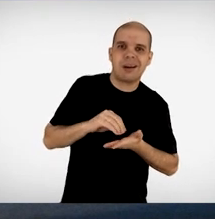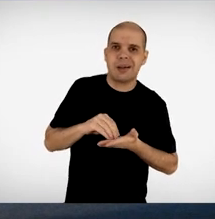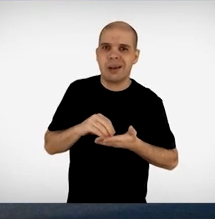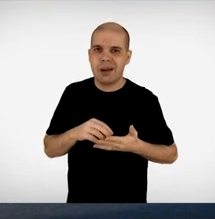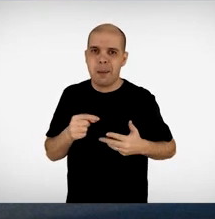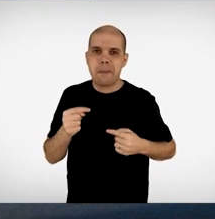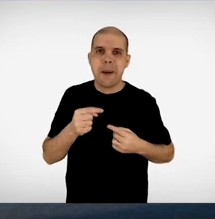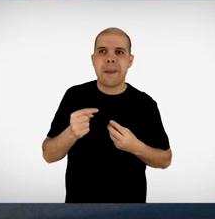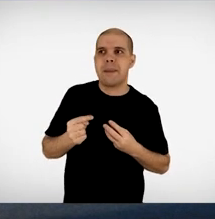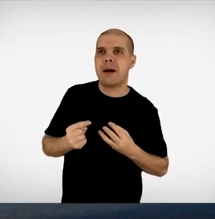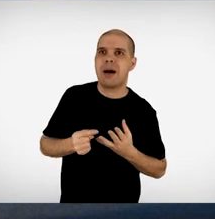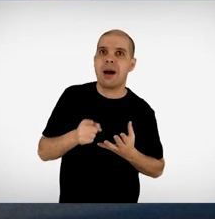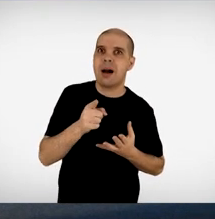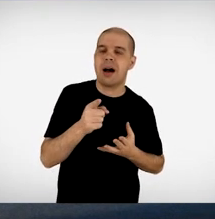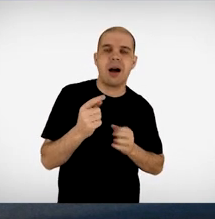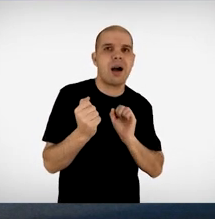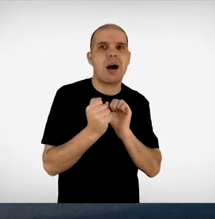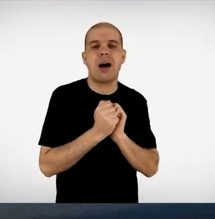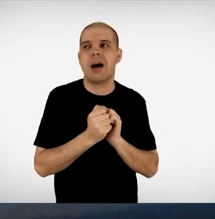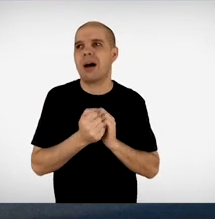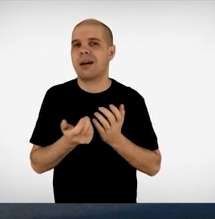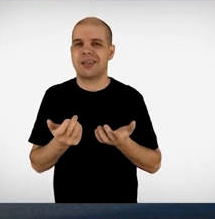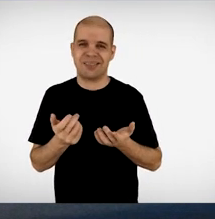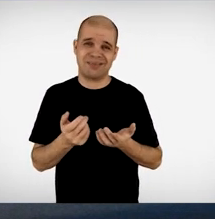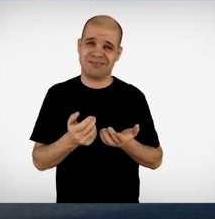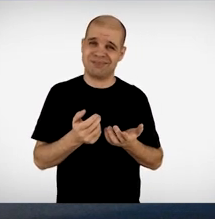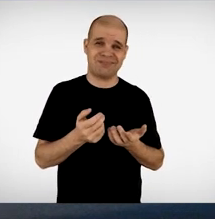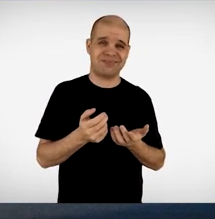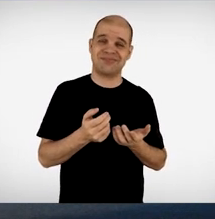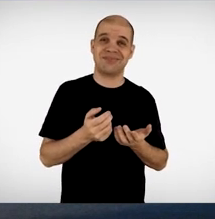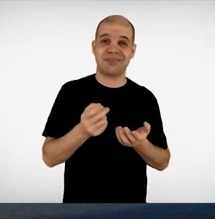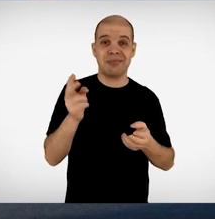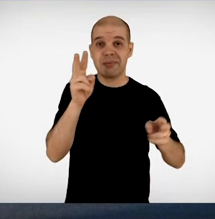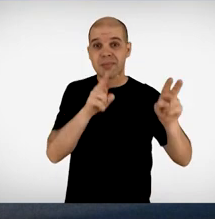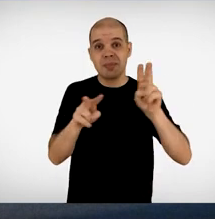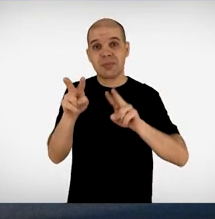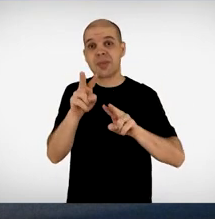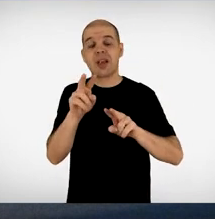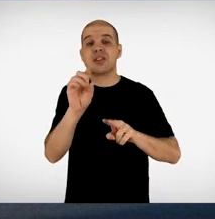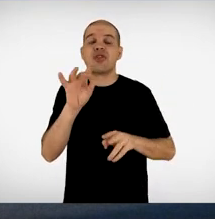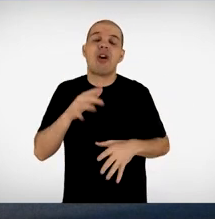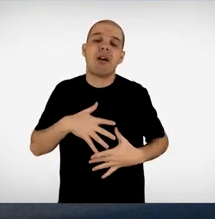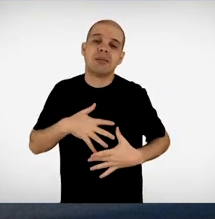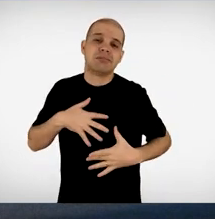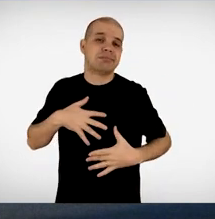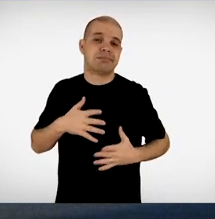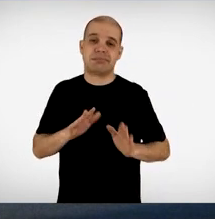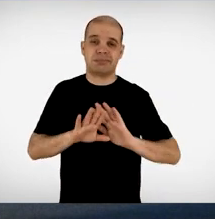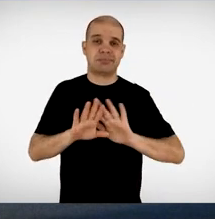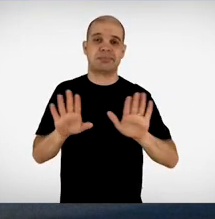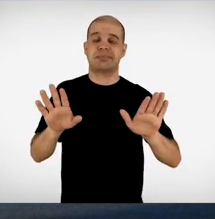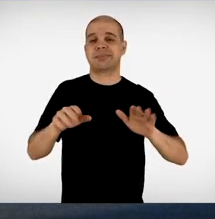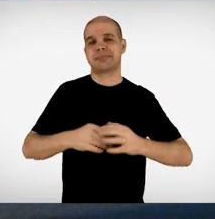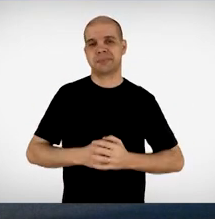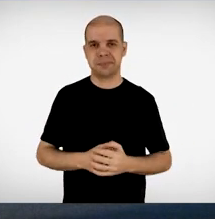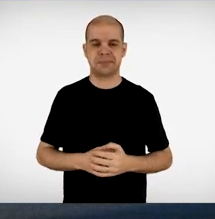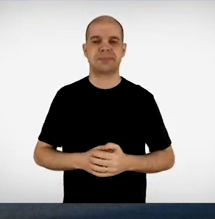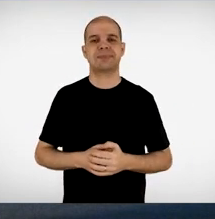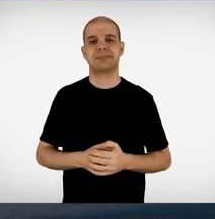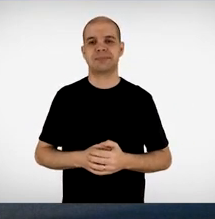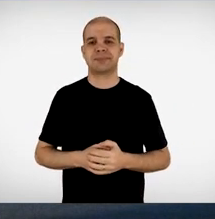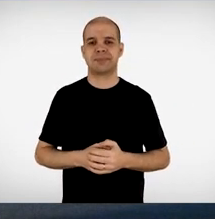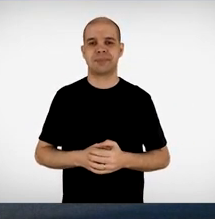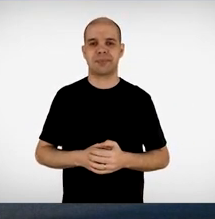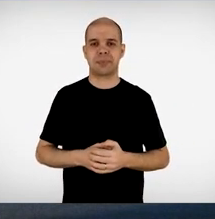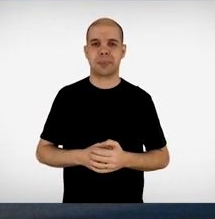que isso... E ainda é muito erótico, né? Como a Tati falou. Então, isso tampona todo o resto que